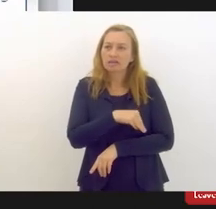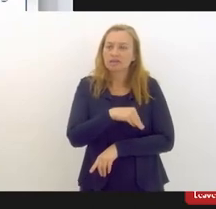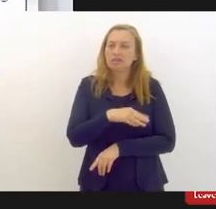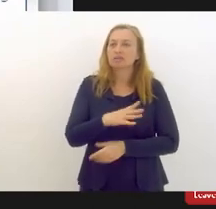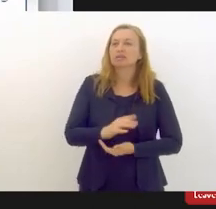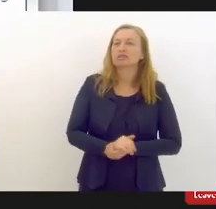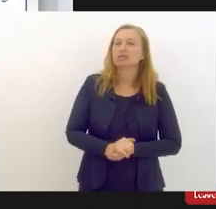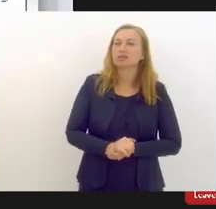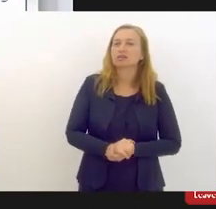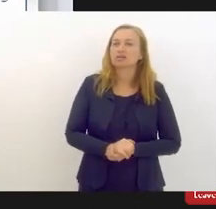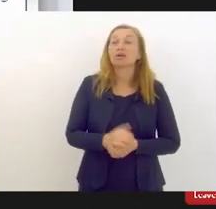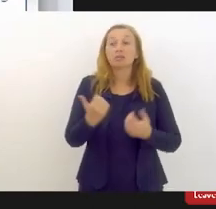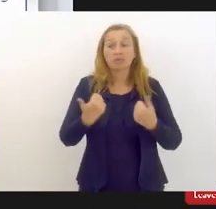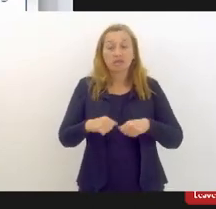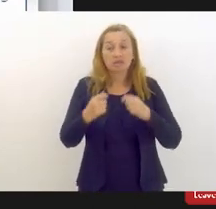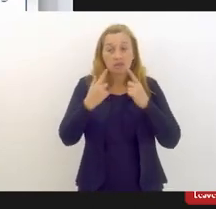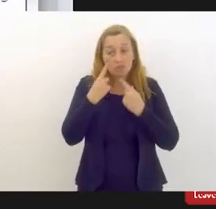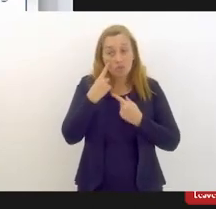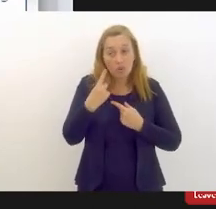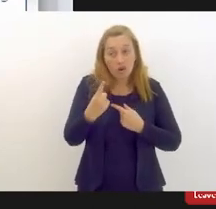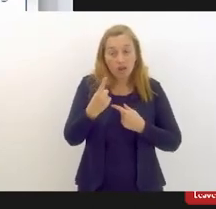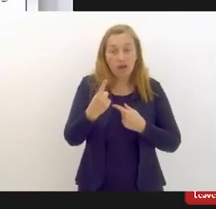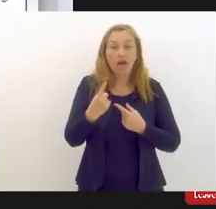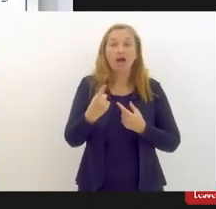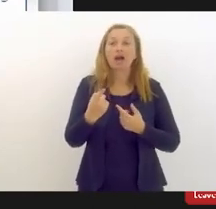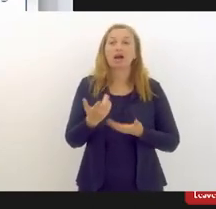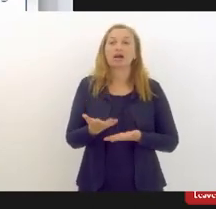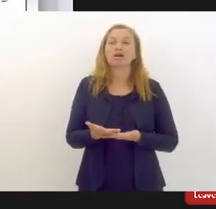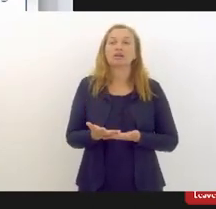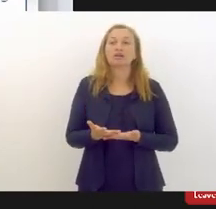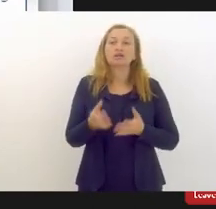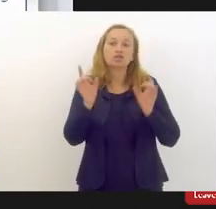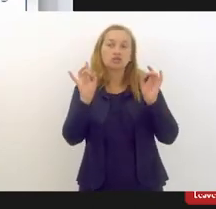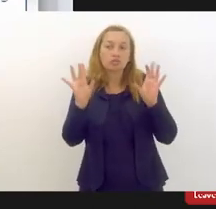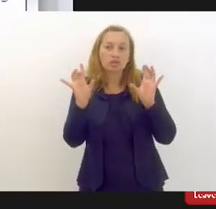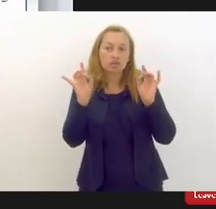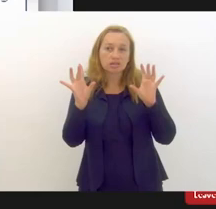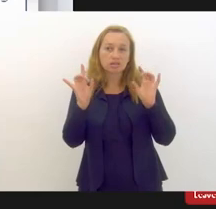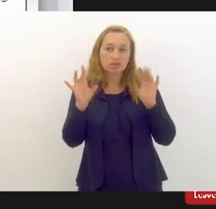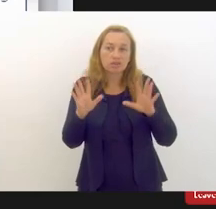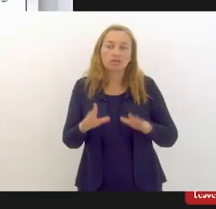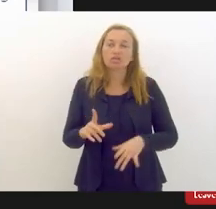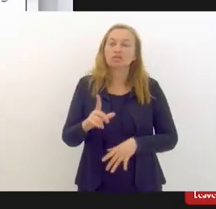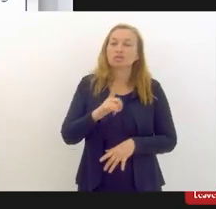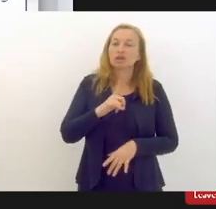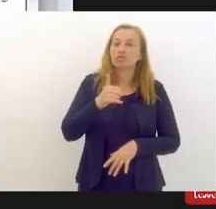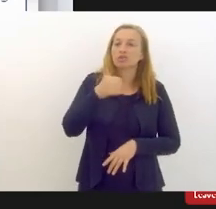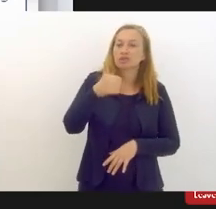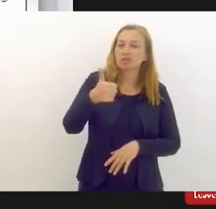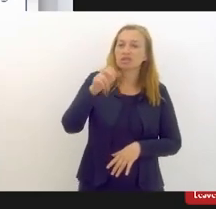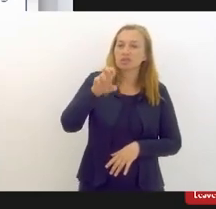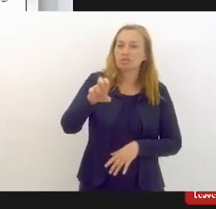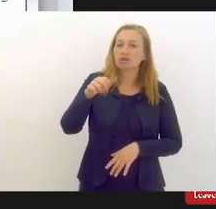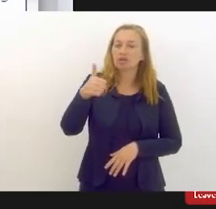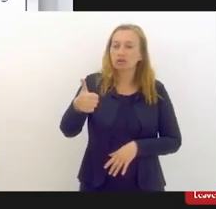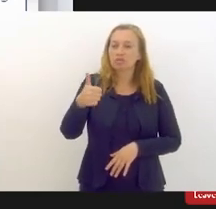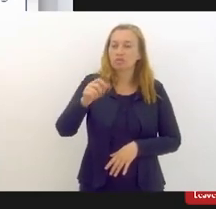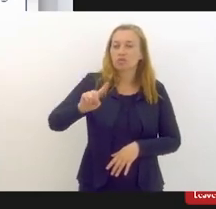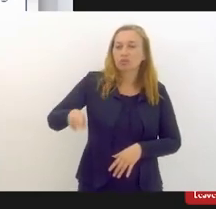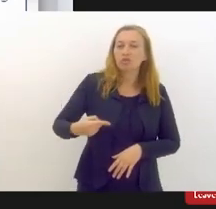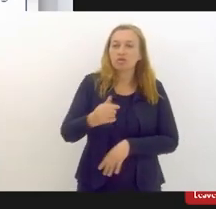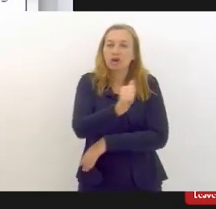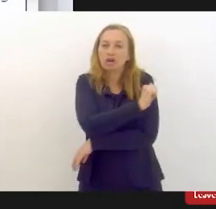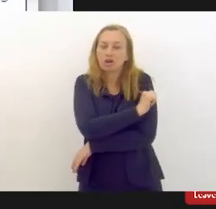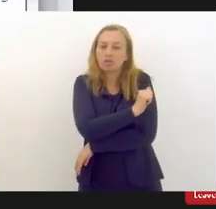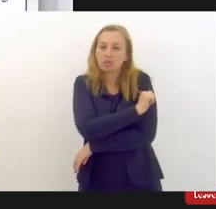alguma coisa que a gente precisa dar um olhar muito especial. Então, nós temos 151 mil alunos